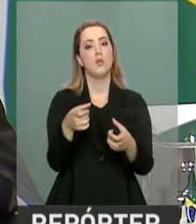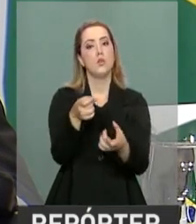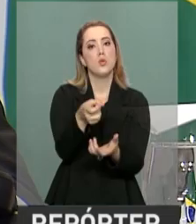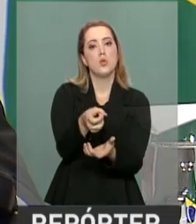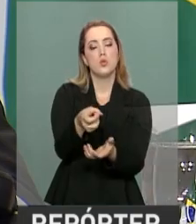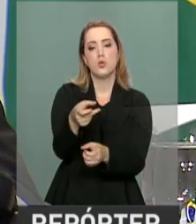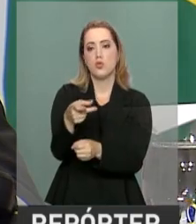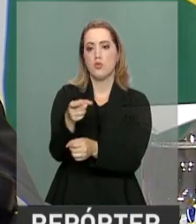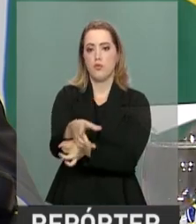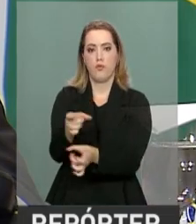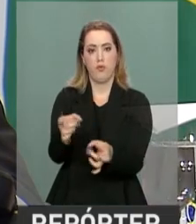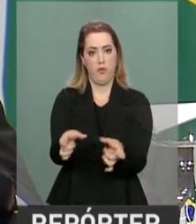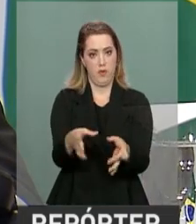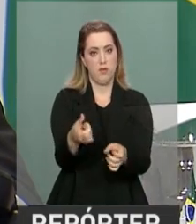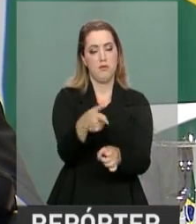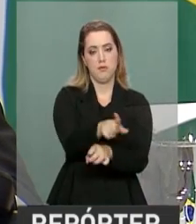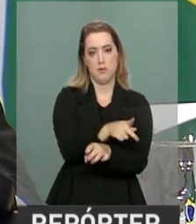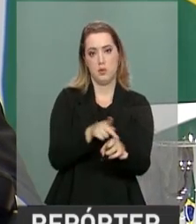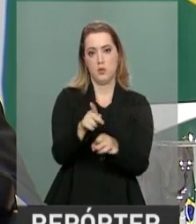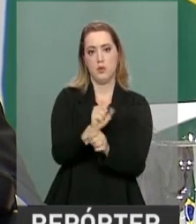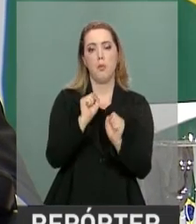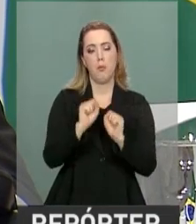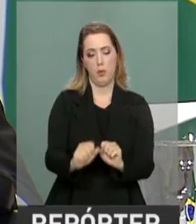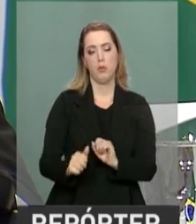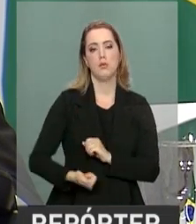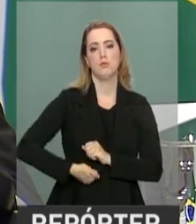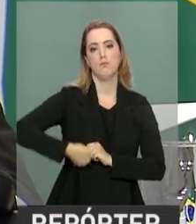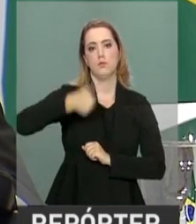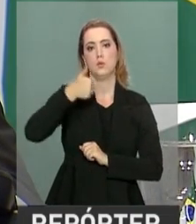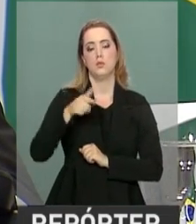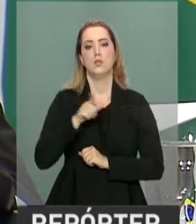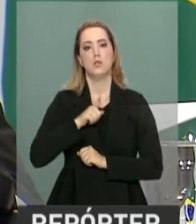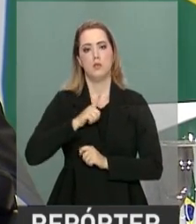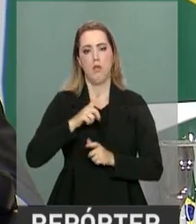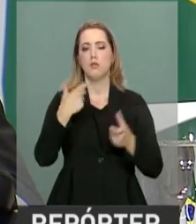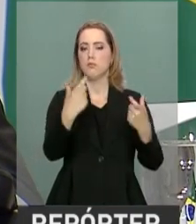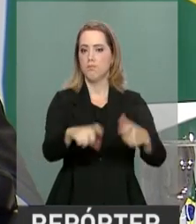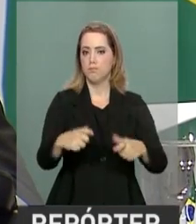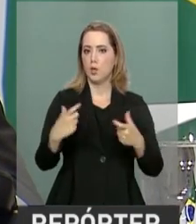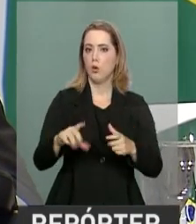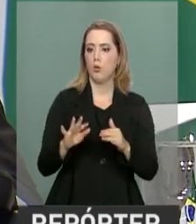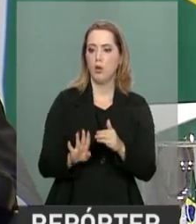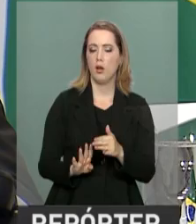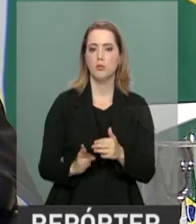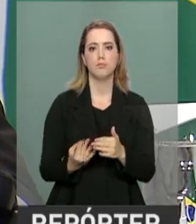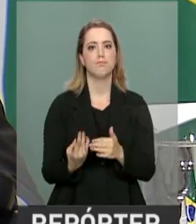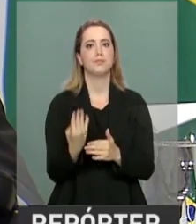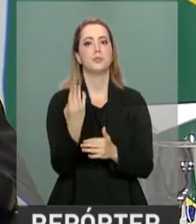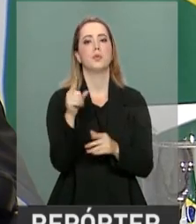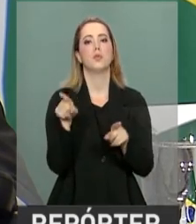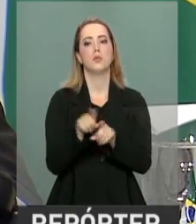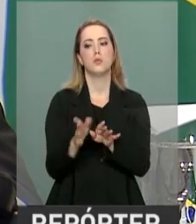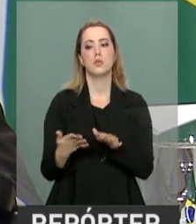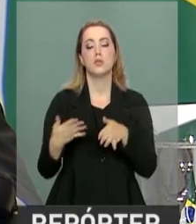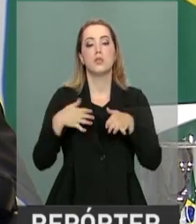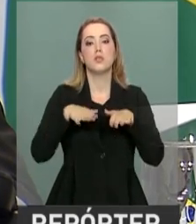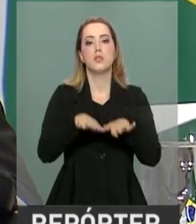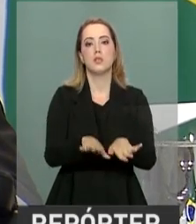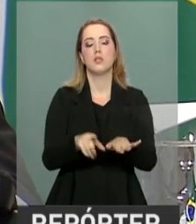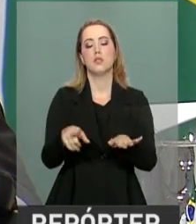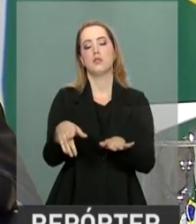podemos melhorar essa posição há portanto muito espaço para maior e melhor integração do